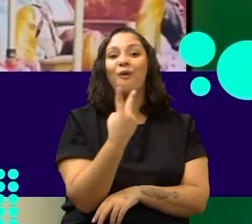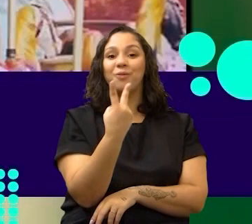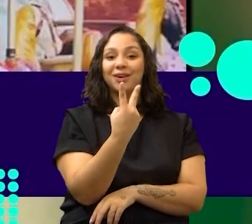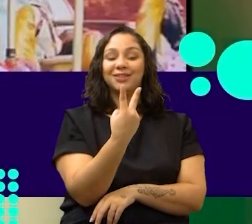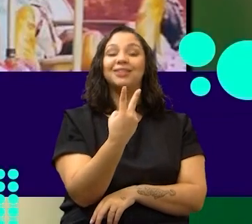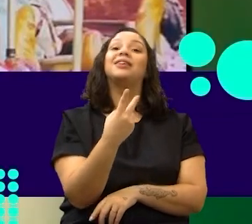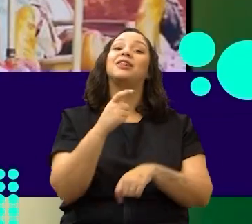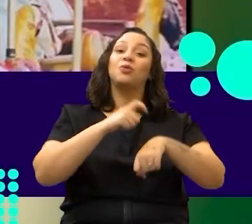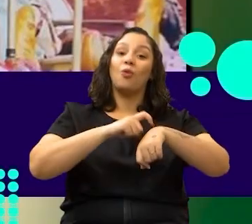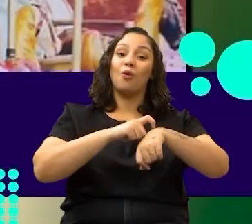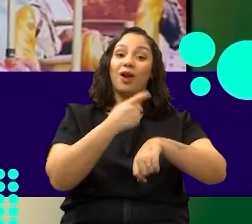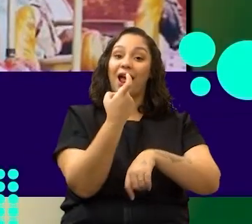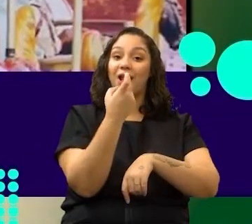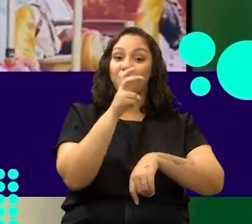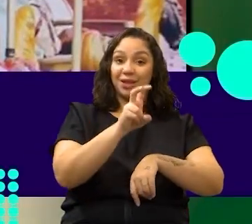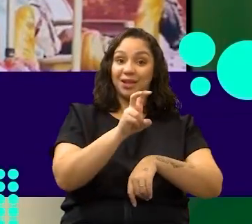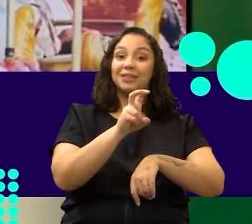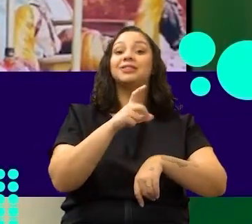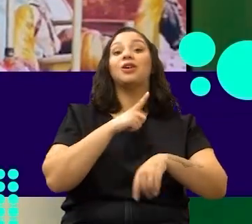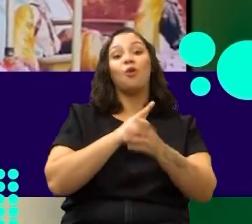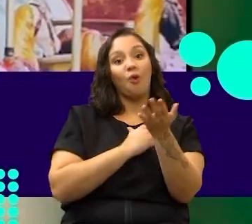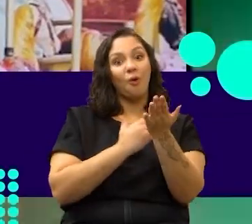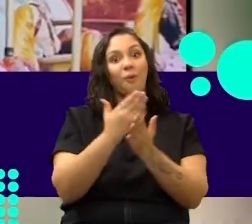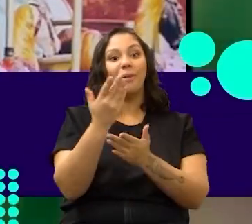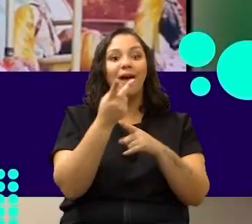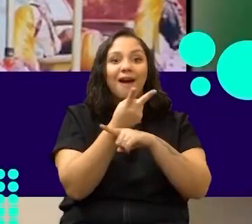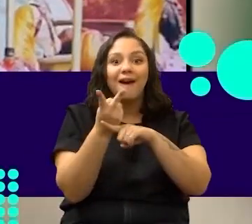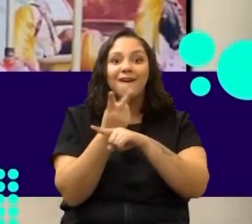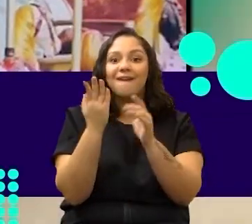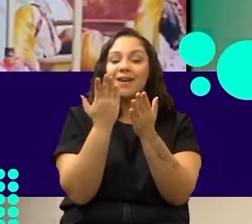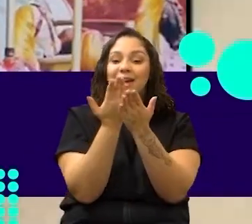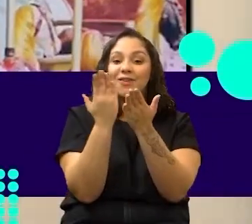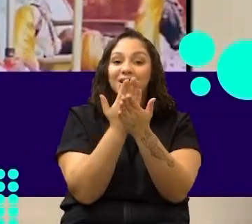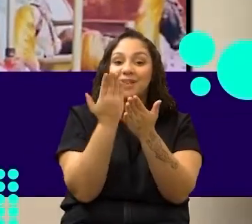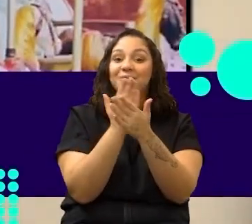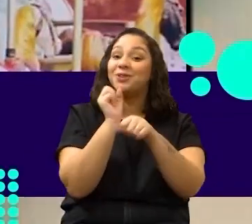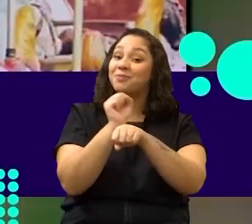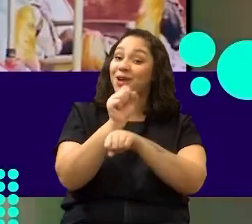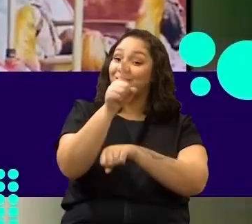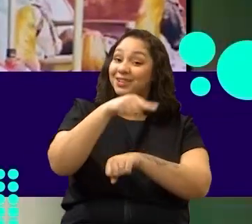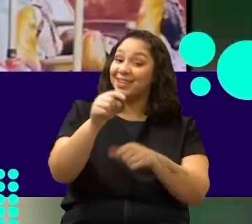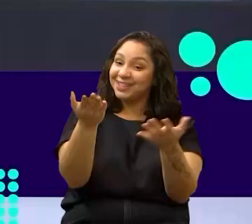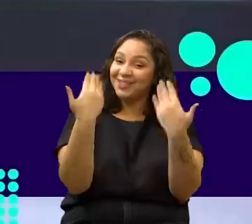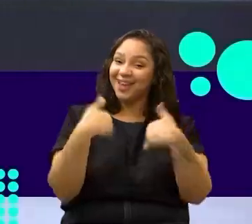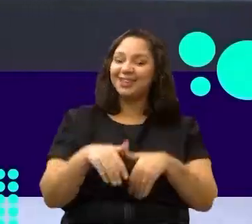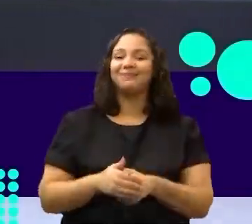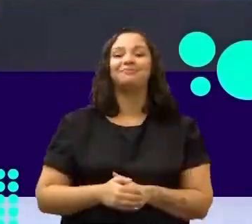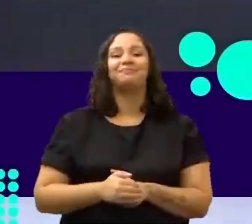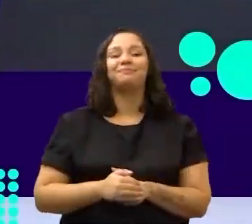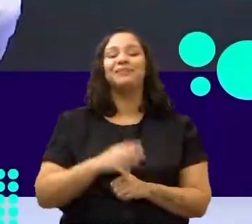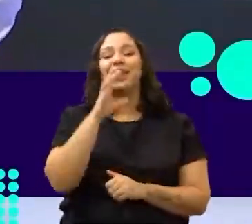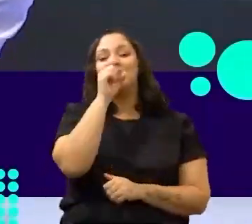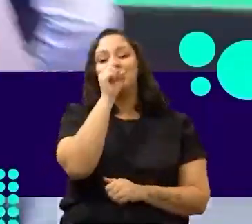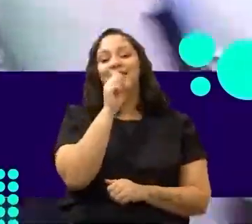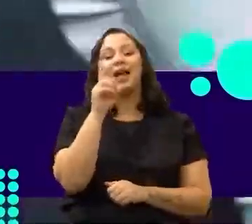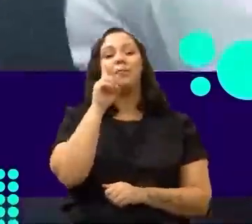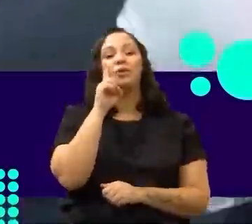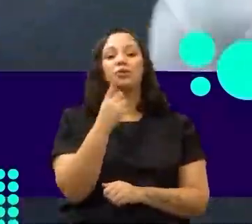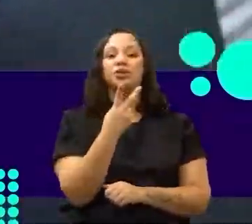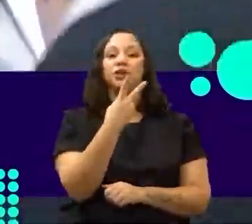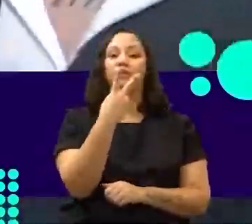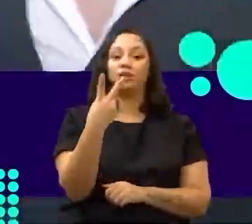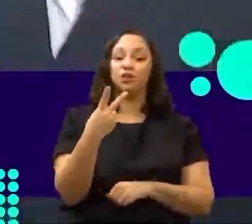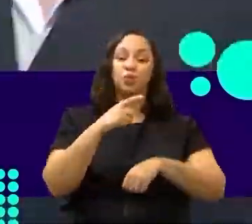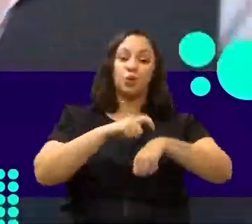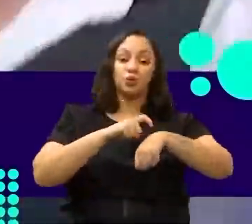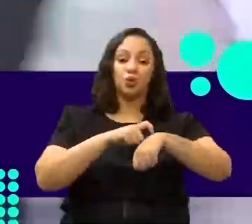Julieta. E às 15 horas começa a Caça aos Livros. Espero todos vocês lá, vem! No sábado, dia 22,